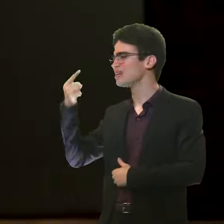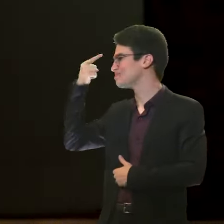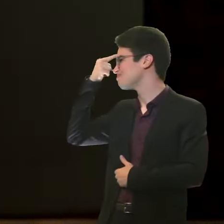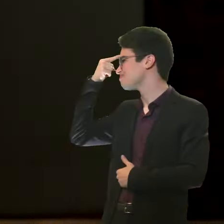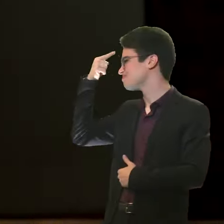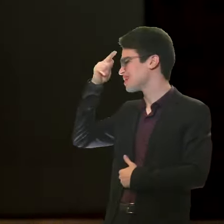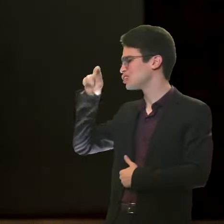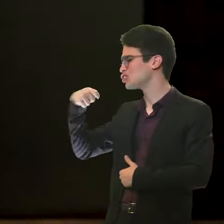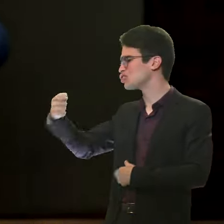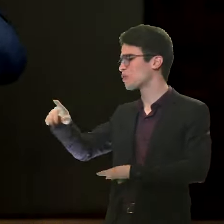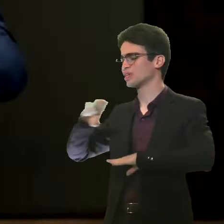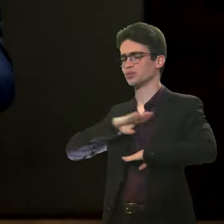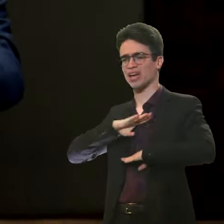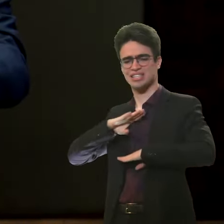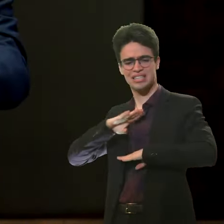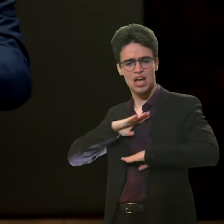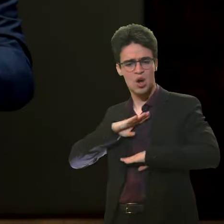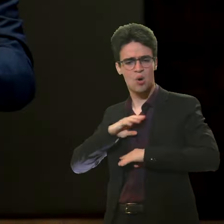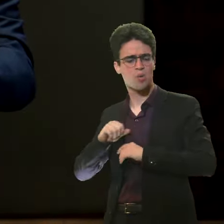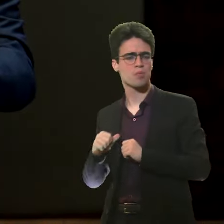aquela situação que ele estava passando.